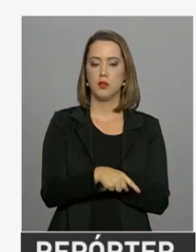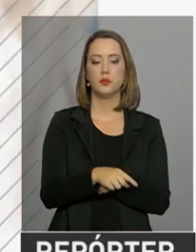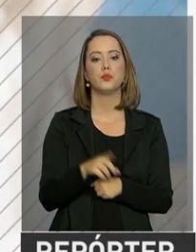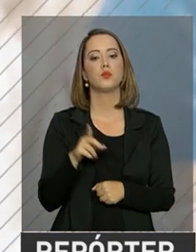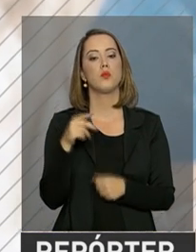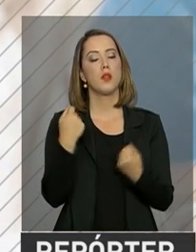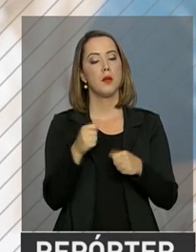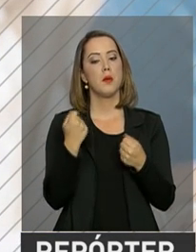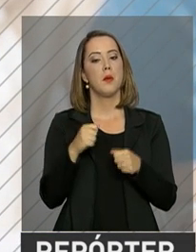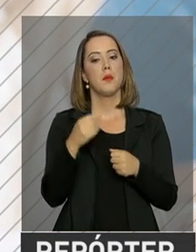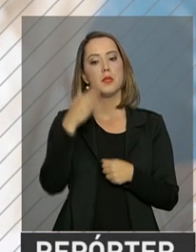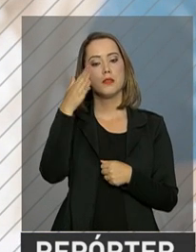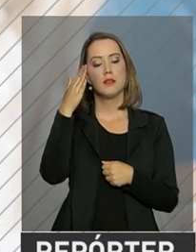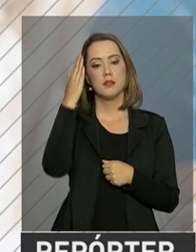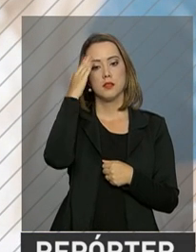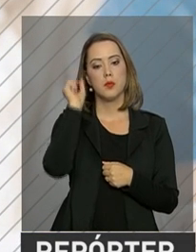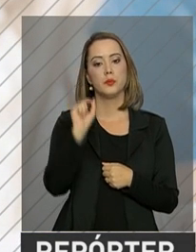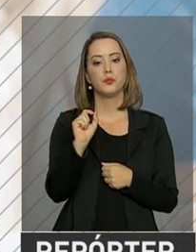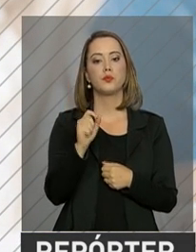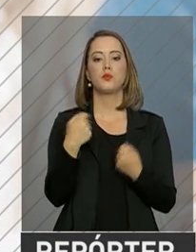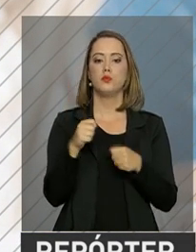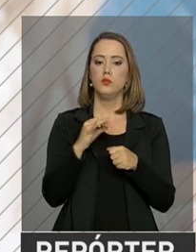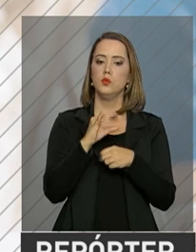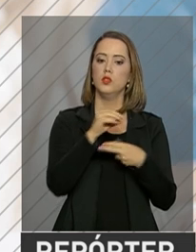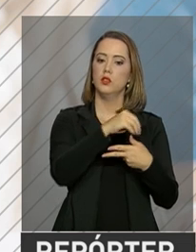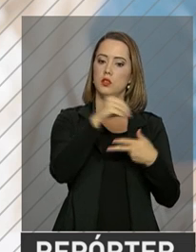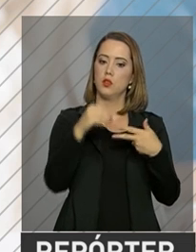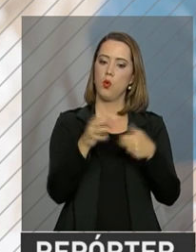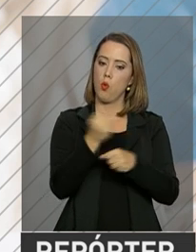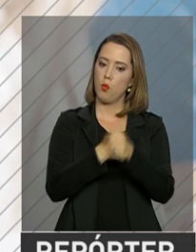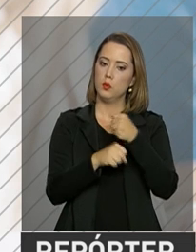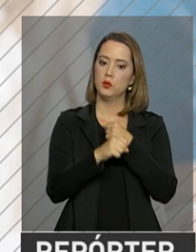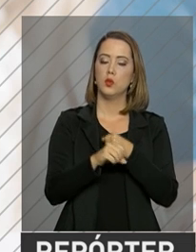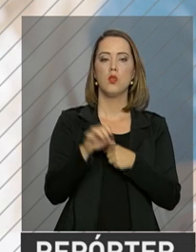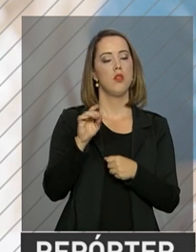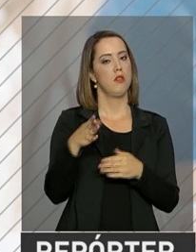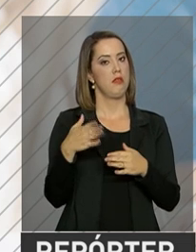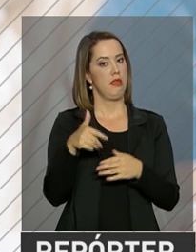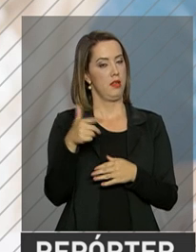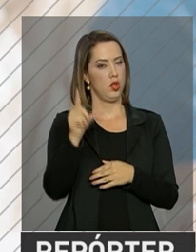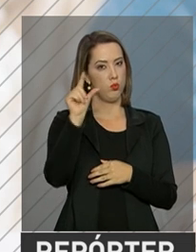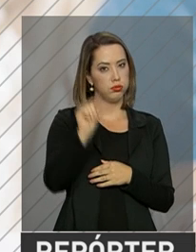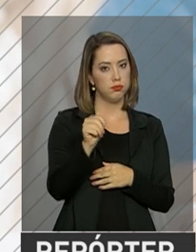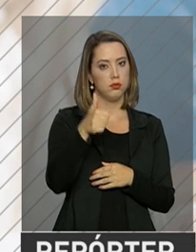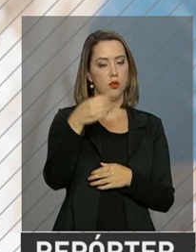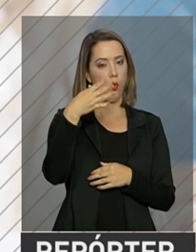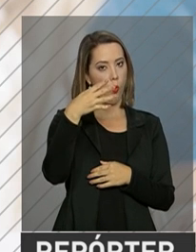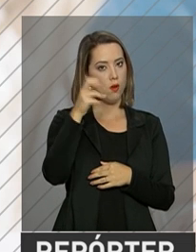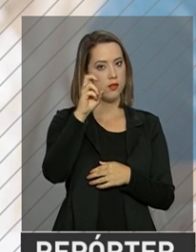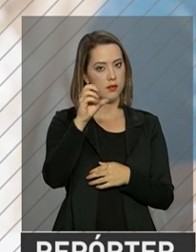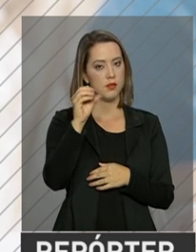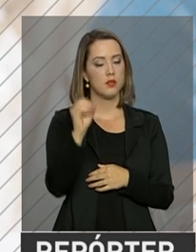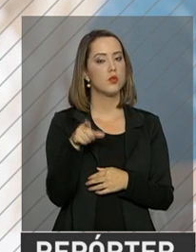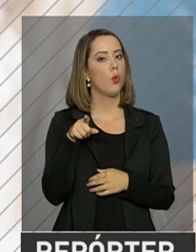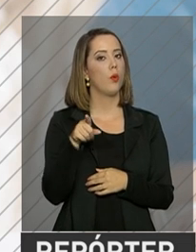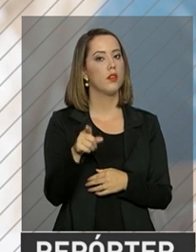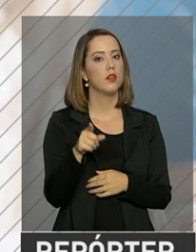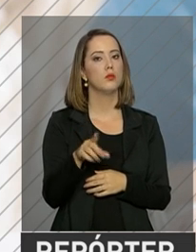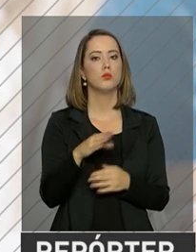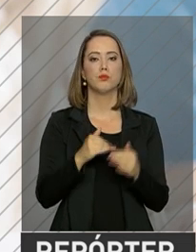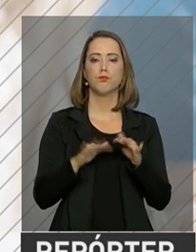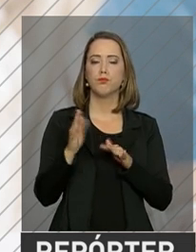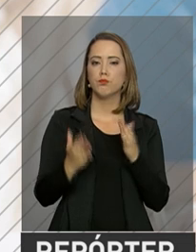o candidato deve ter participado do Enem de 2015 e obtido no mínimo 450 pontos na média das